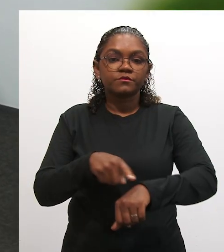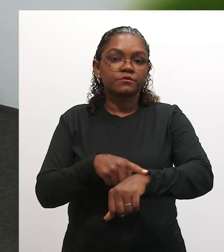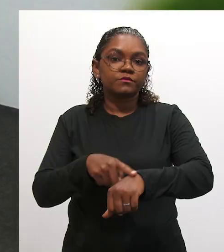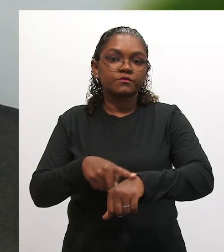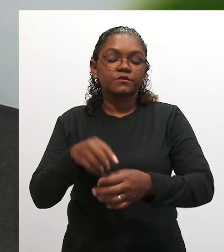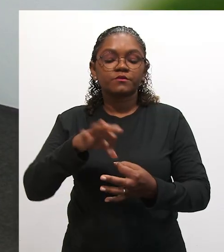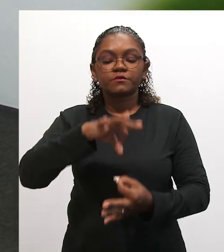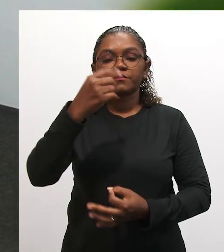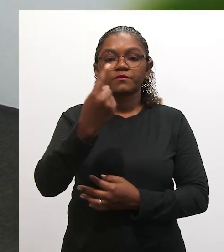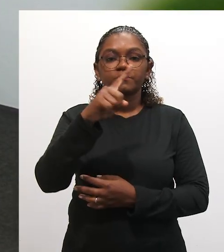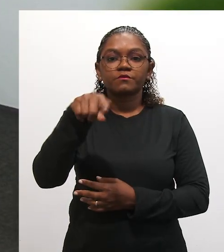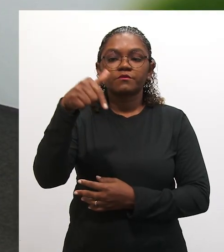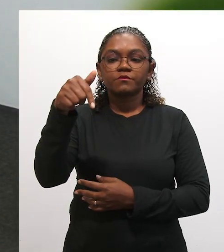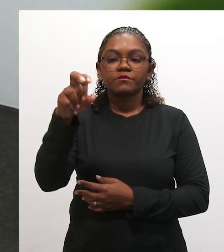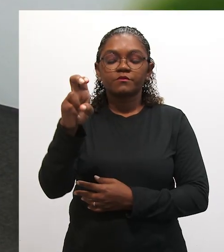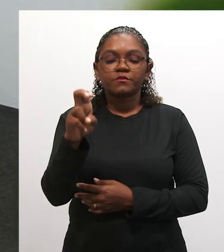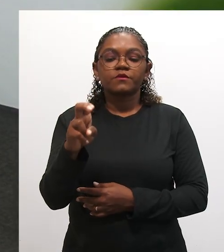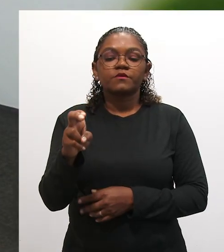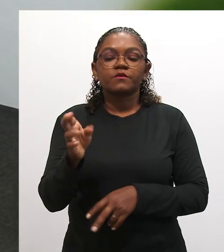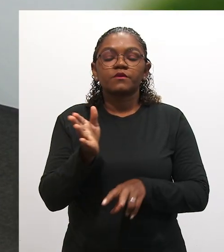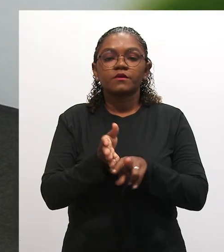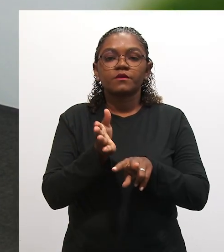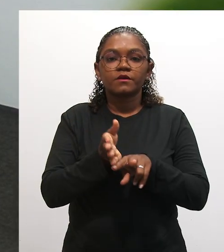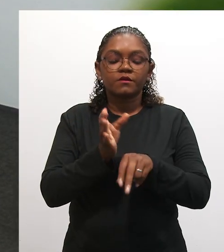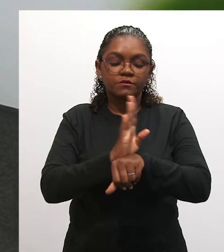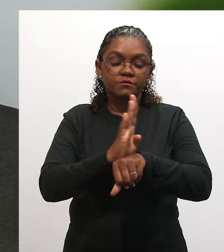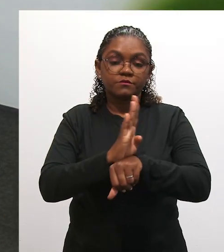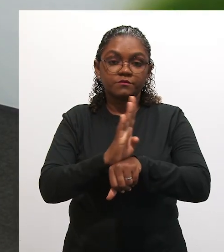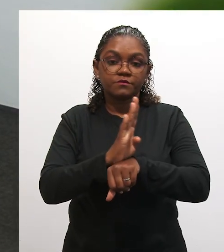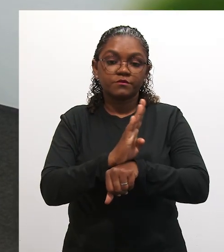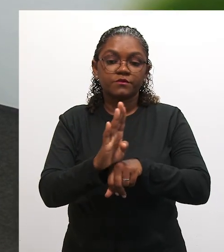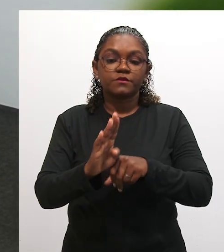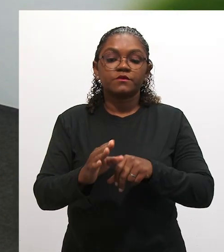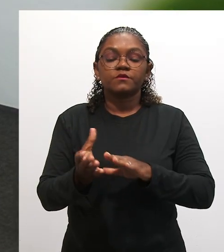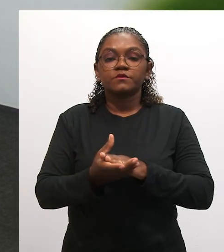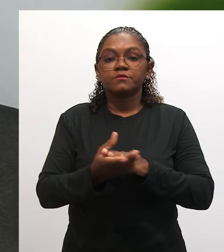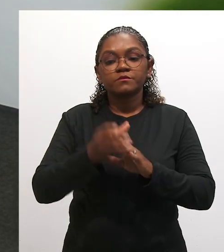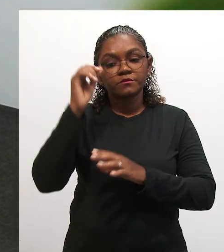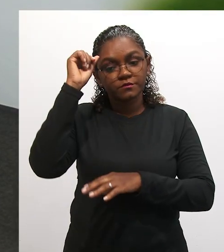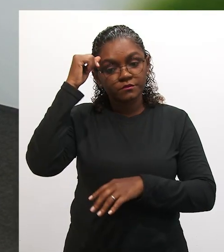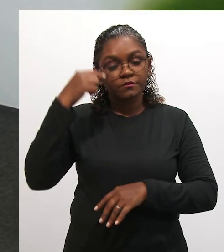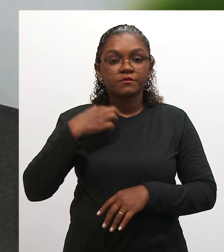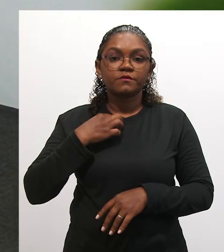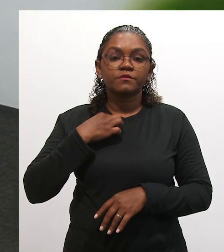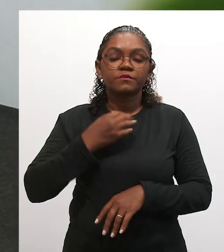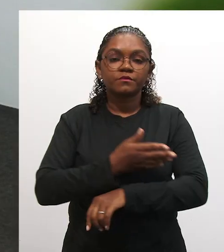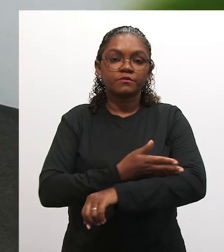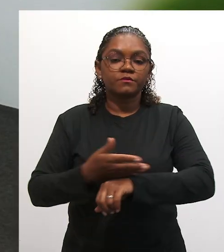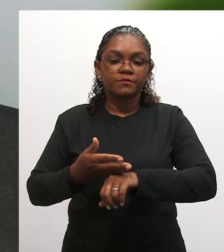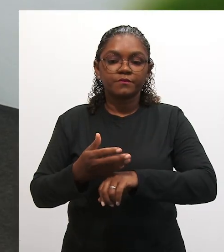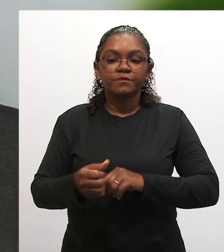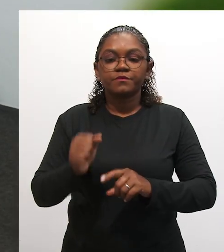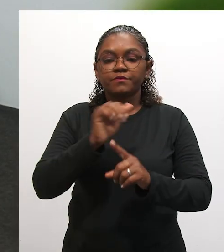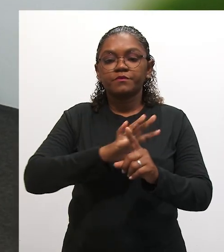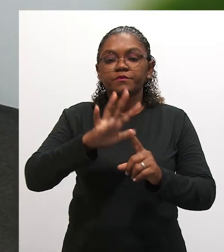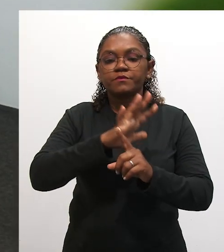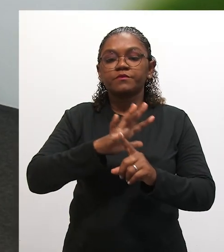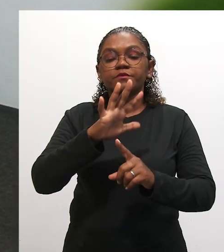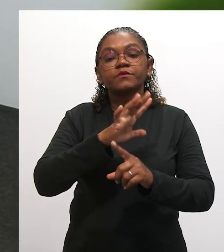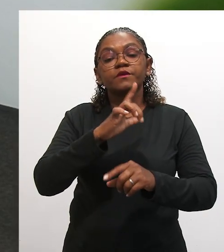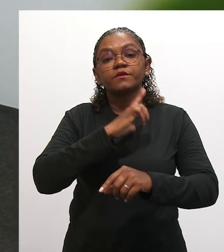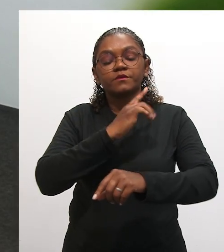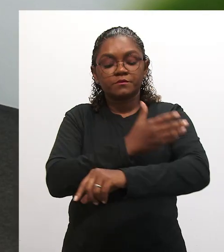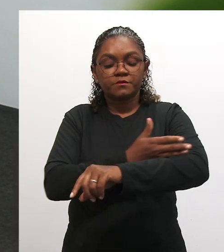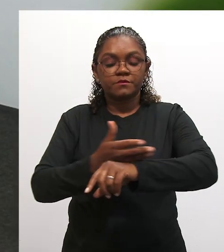de 1,75 m, estou trajado com uma calça bege clara, um sapato preto e uma camisa branca. Ao fundo temos um